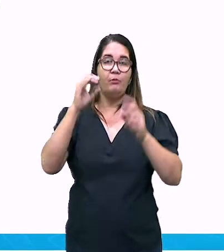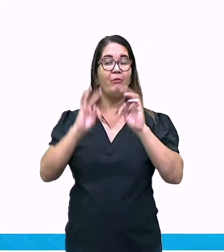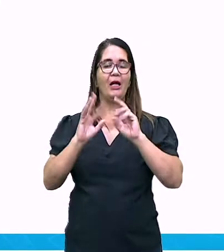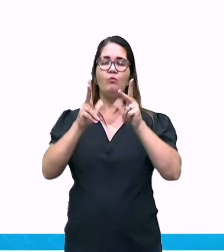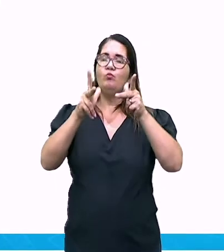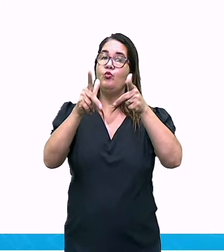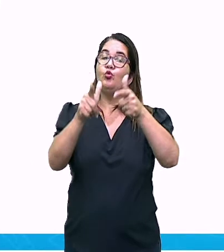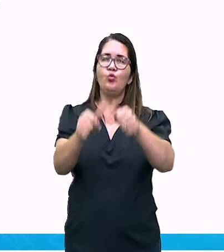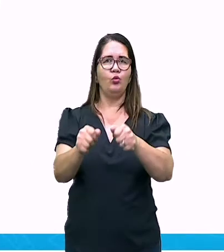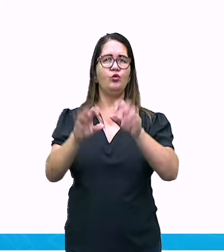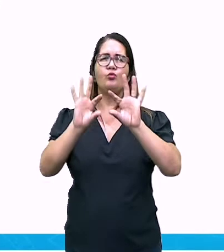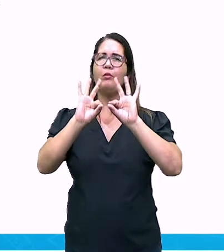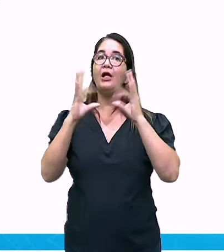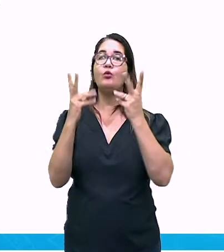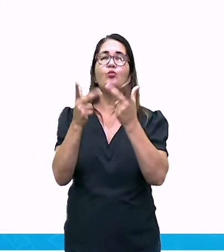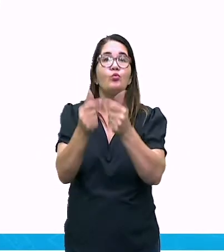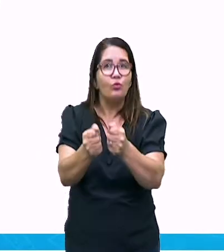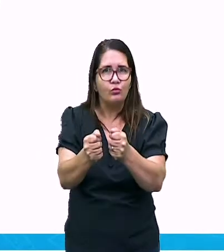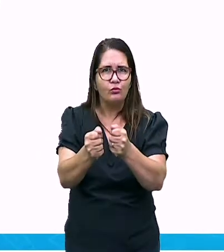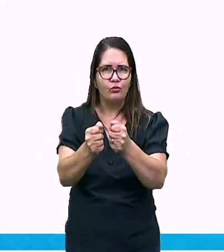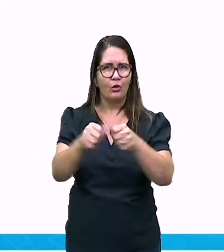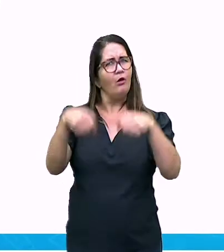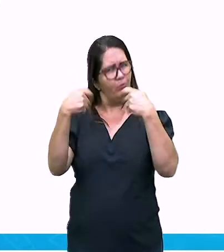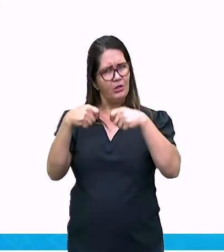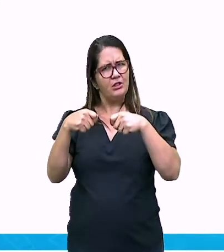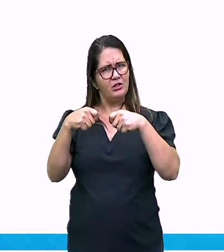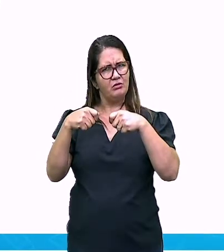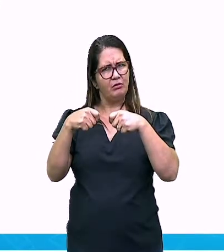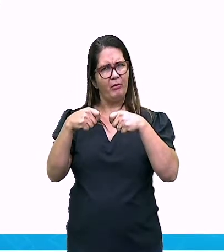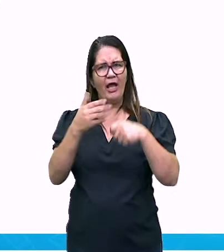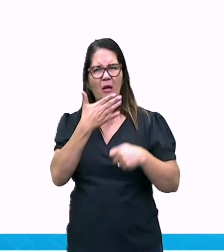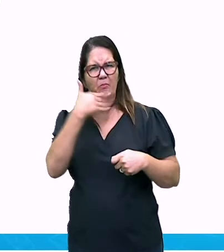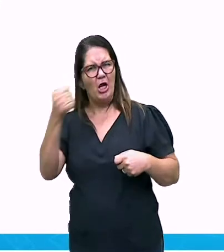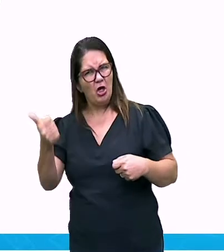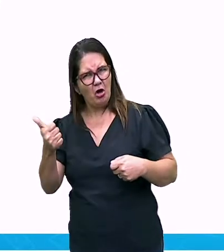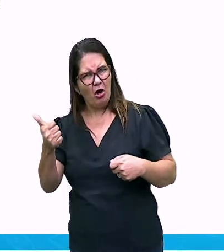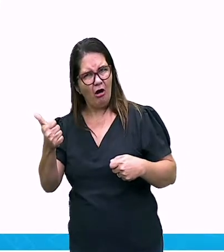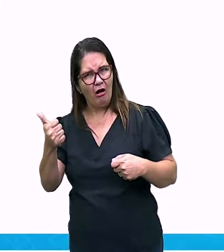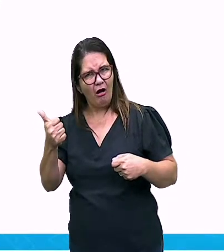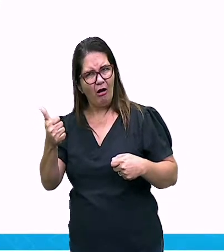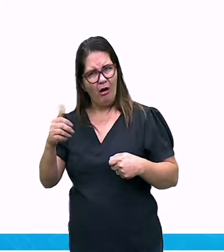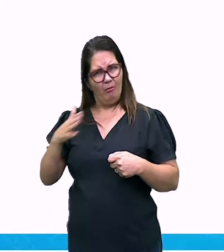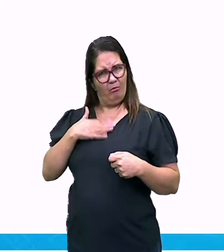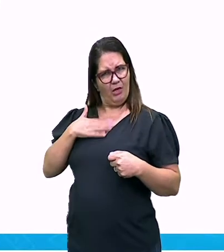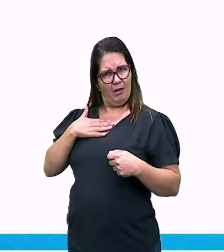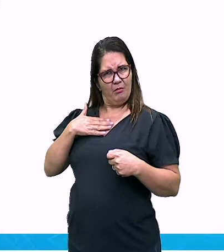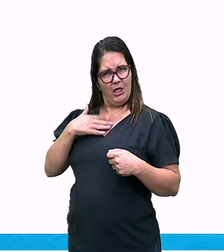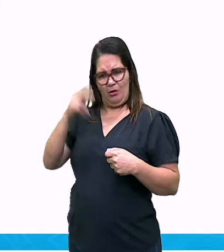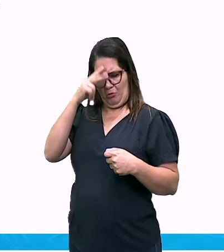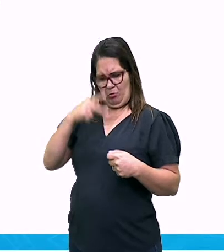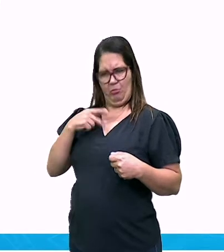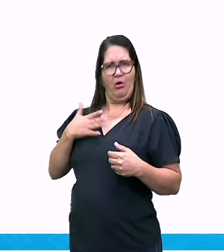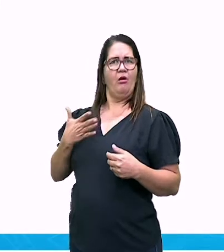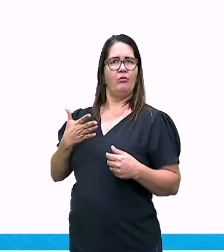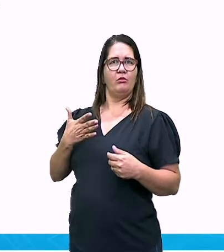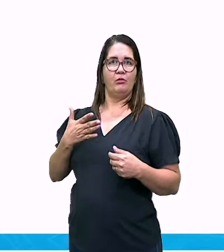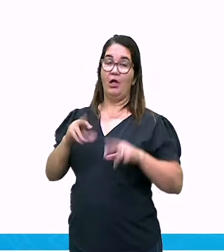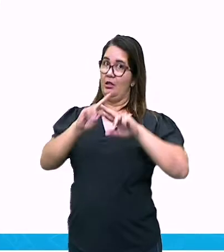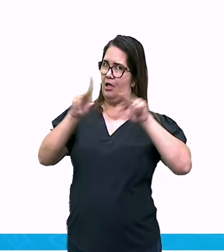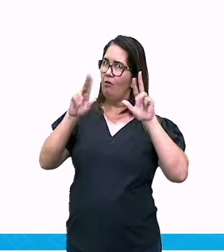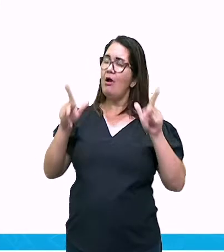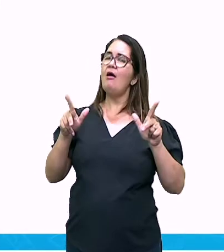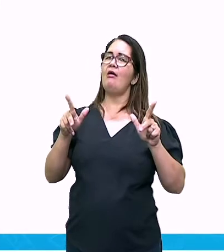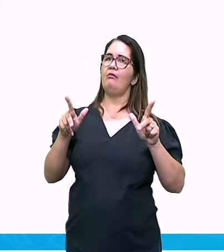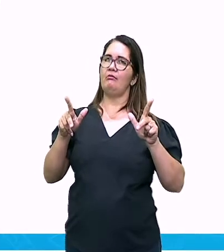ok? Então, primeira coisa que nós vamos observar é isso. Então, essas decisões de como organizar a